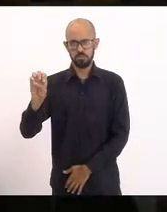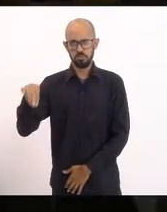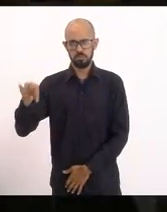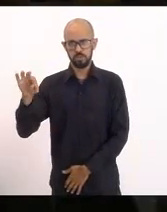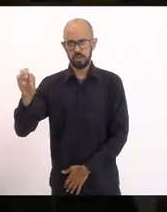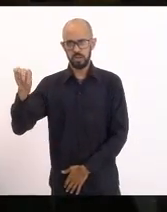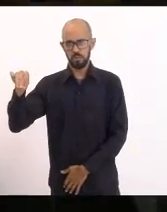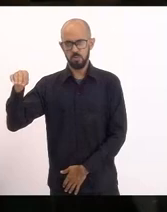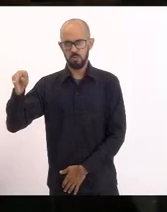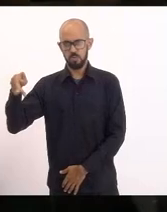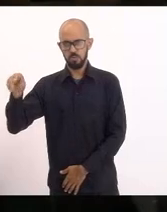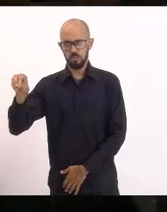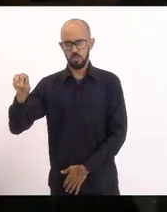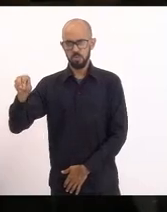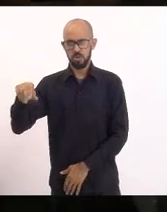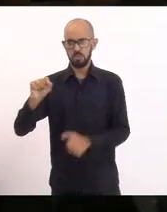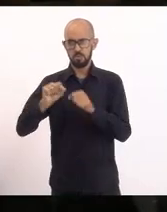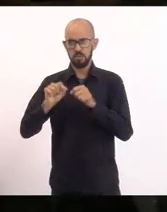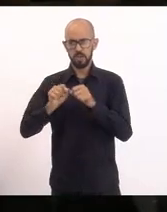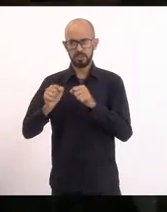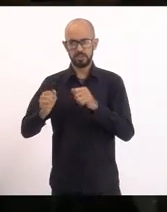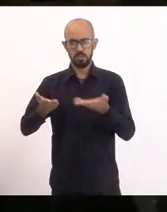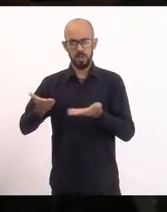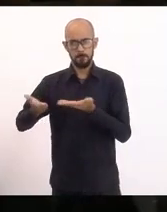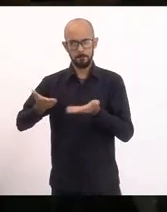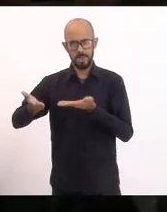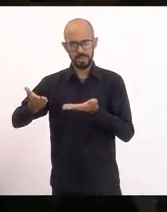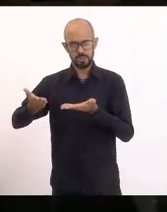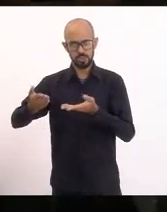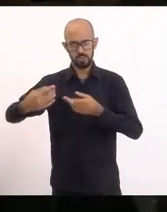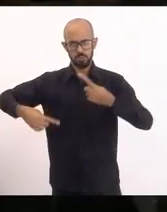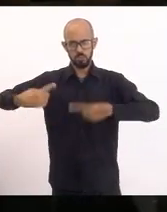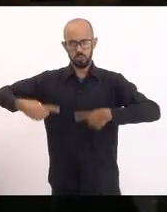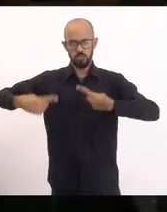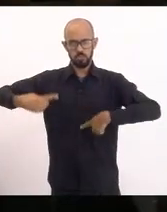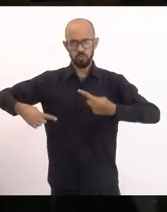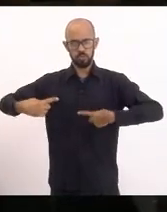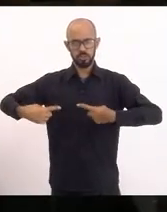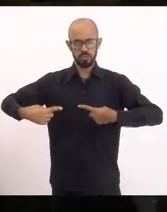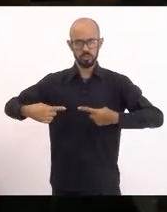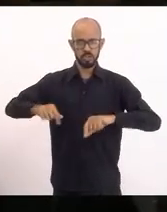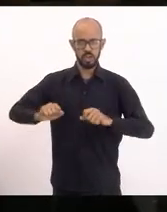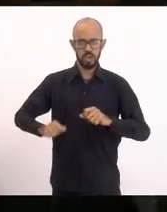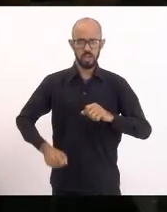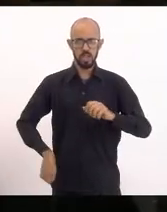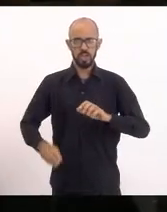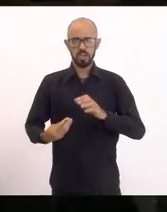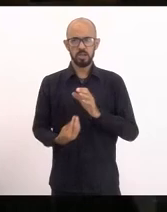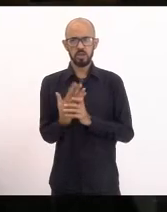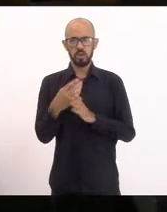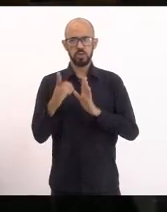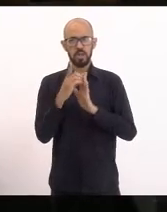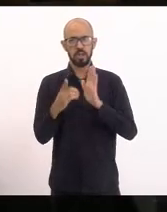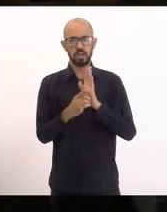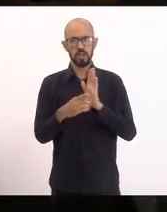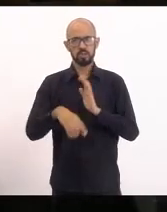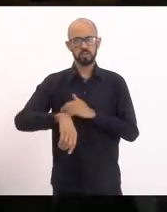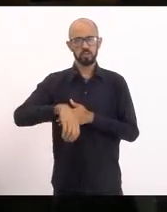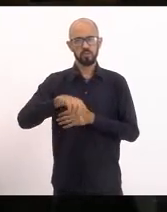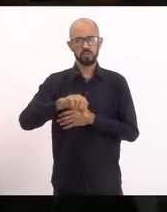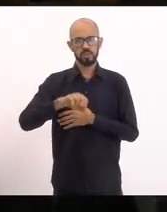para fazer média política, o governador editou o decreto